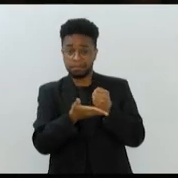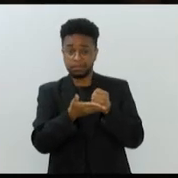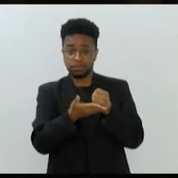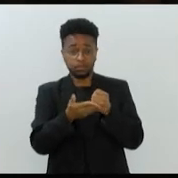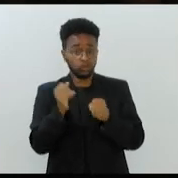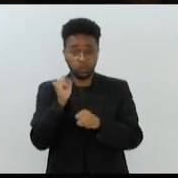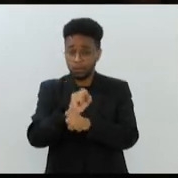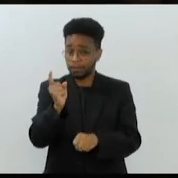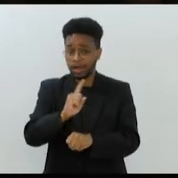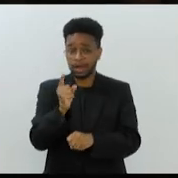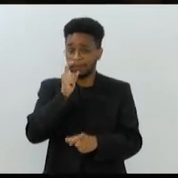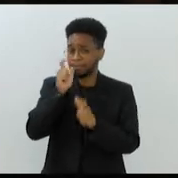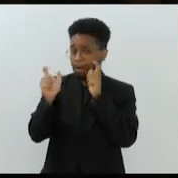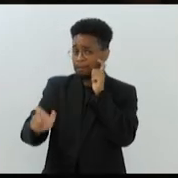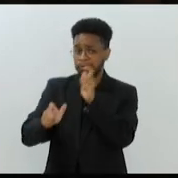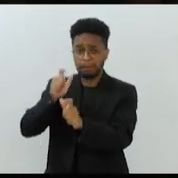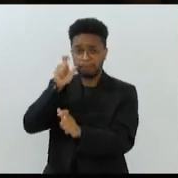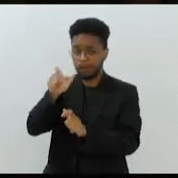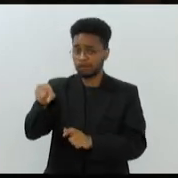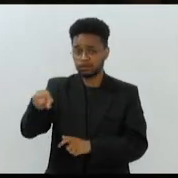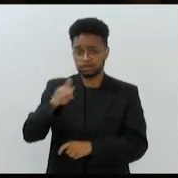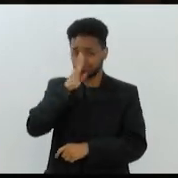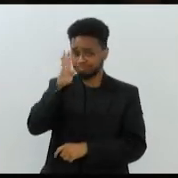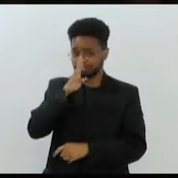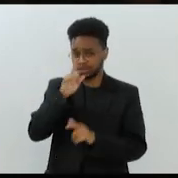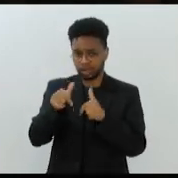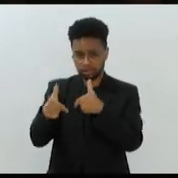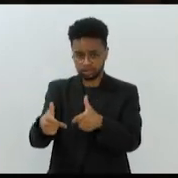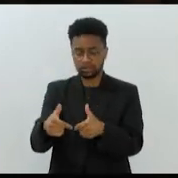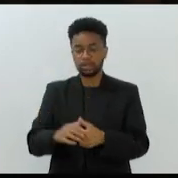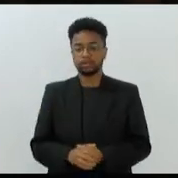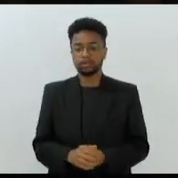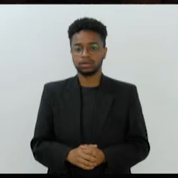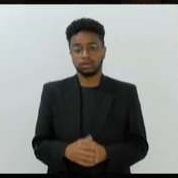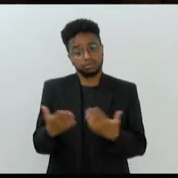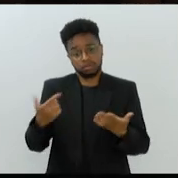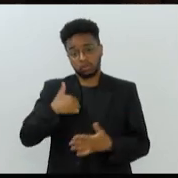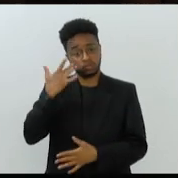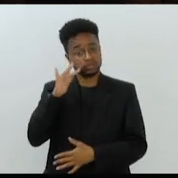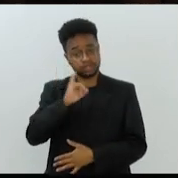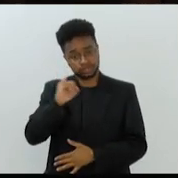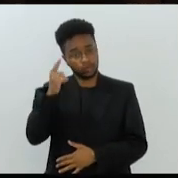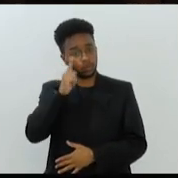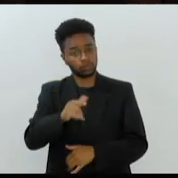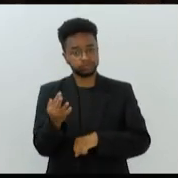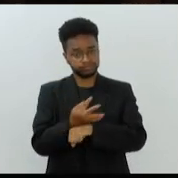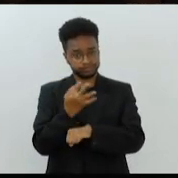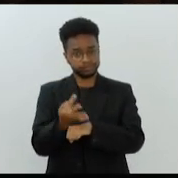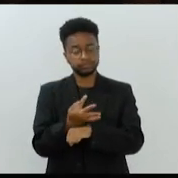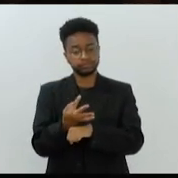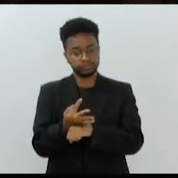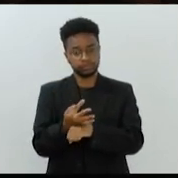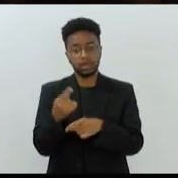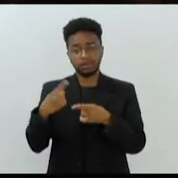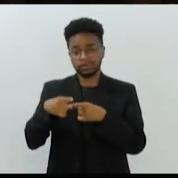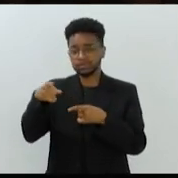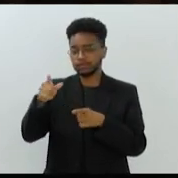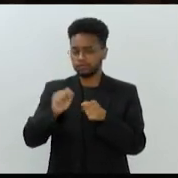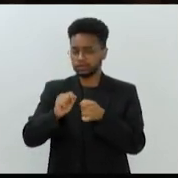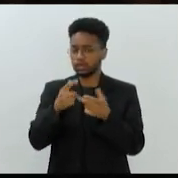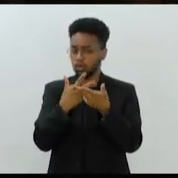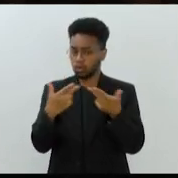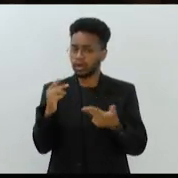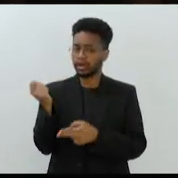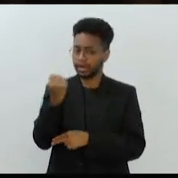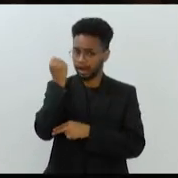bater nos seus próprios desmandos, esse governo seu não sei se vai suportar. Porque o que você está fazendo é muito grave,